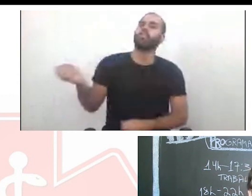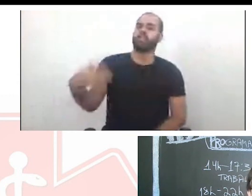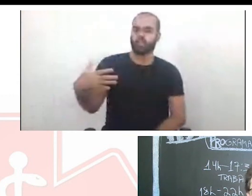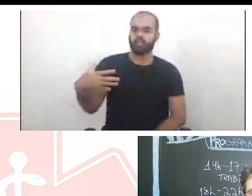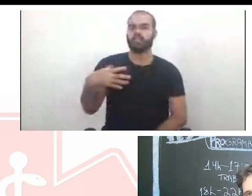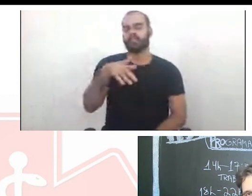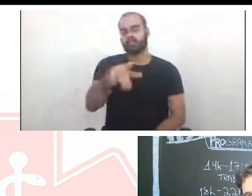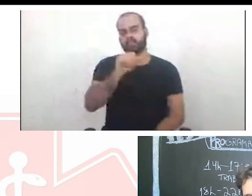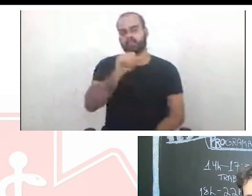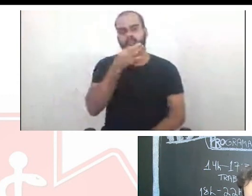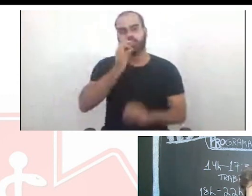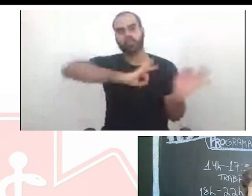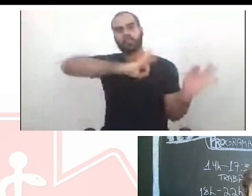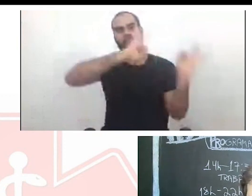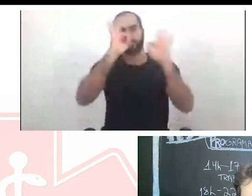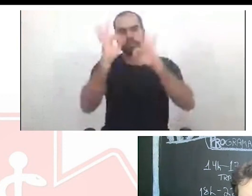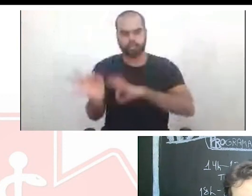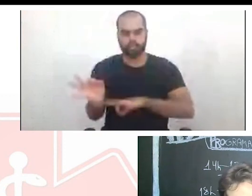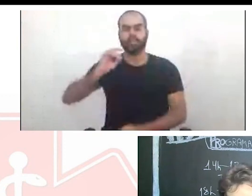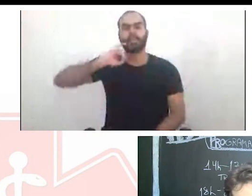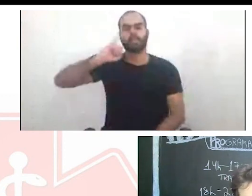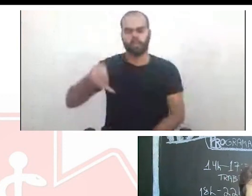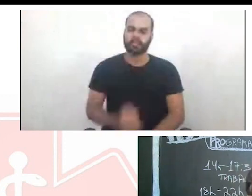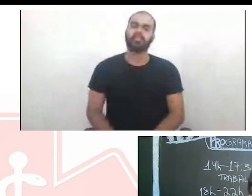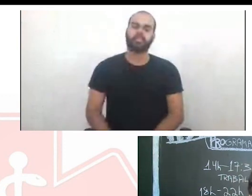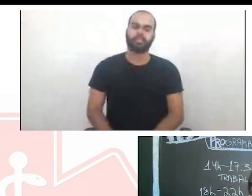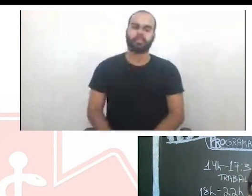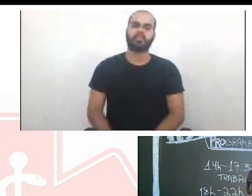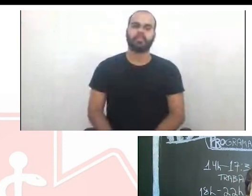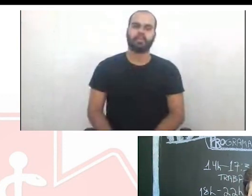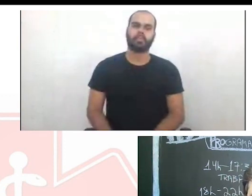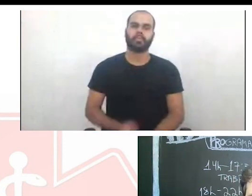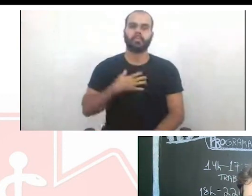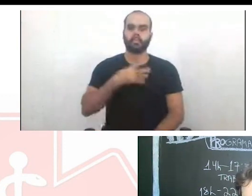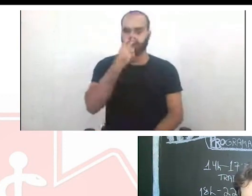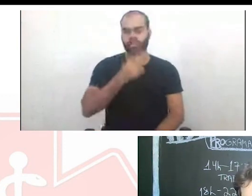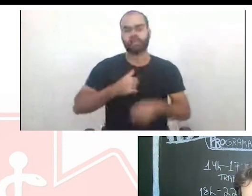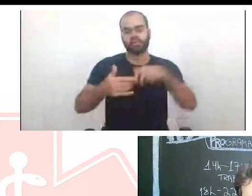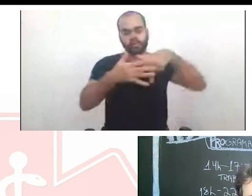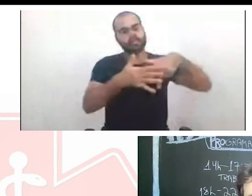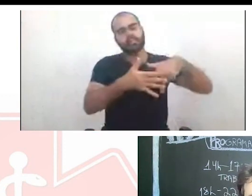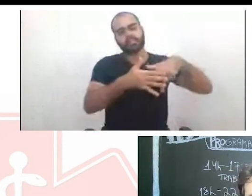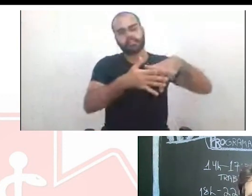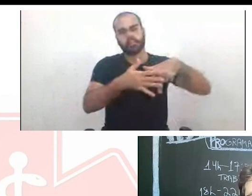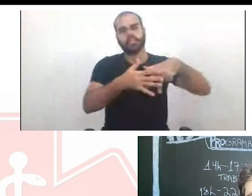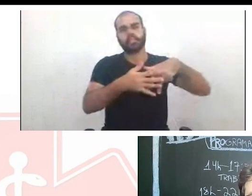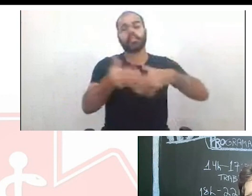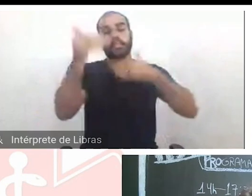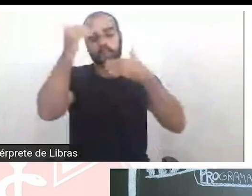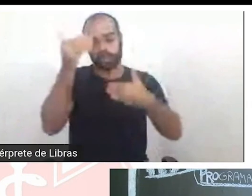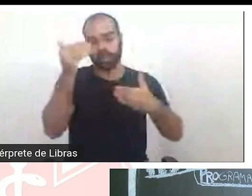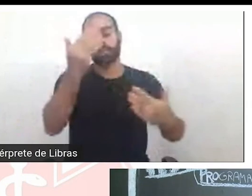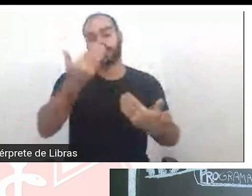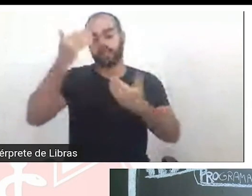sua prática mesmo hospitalar, sabe, e eu acho que os pacientes vão agradecer de